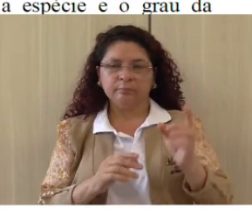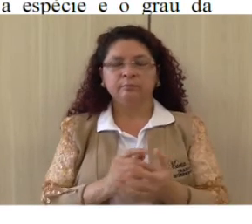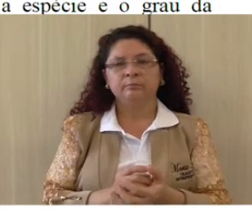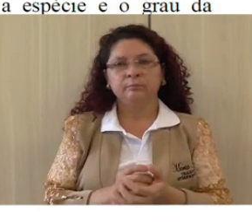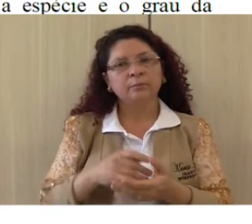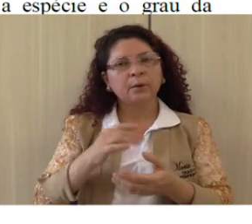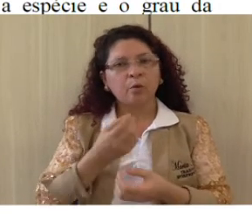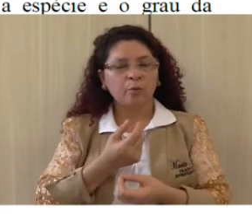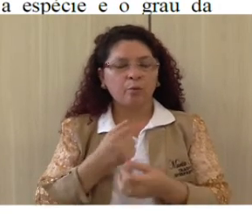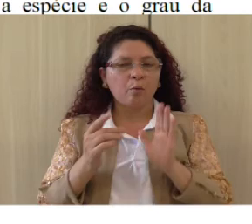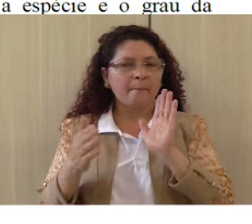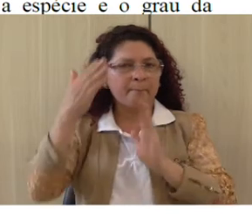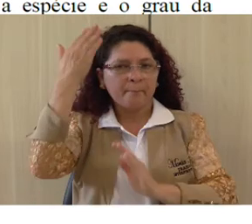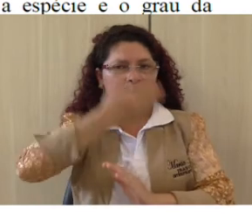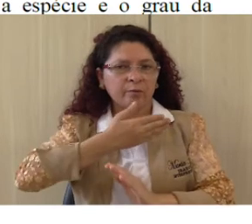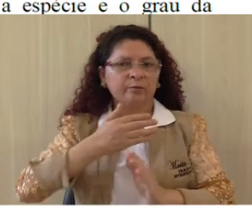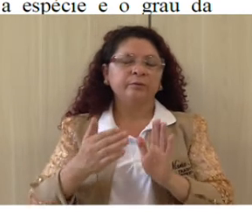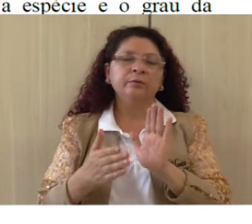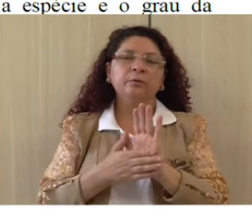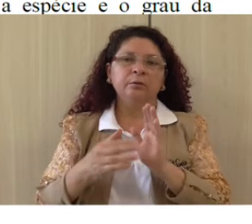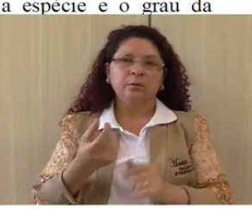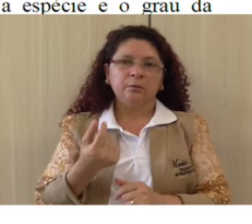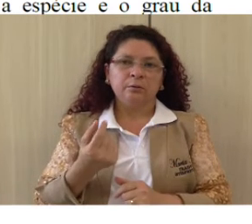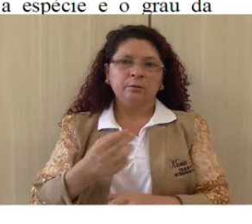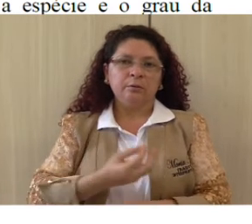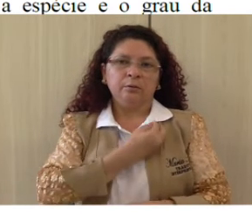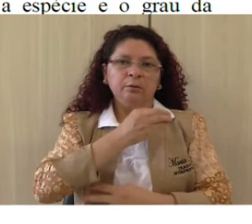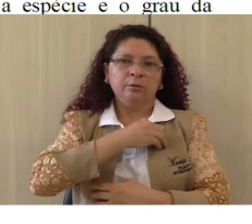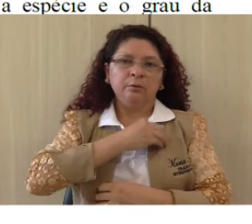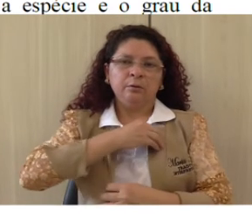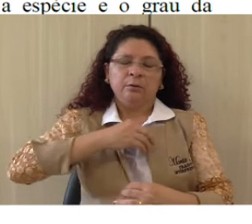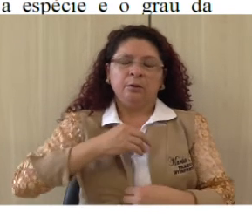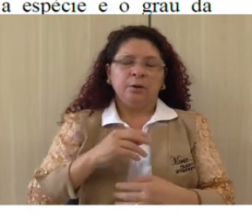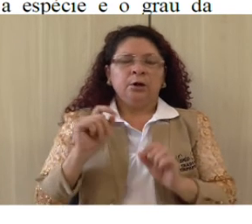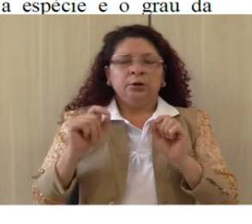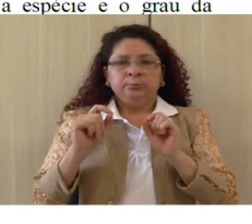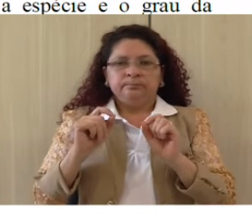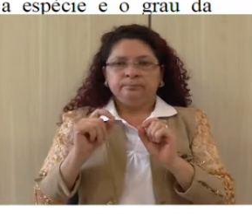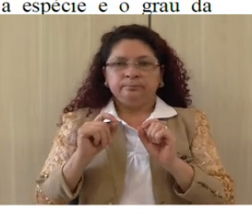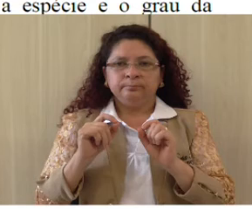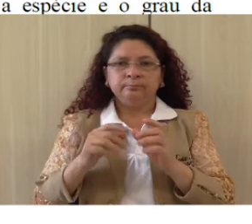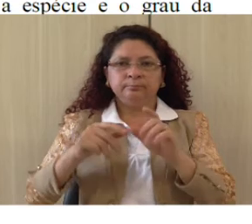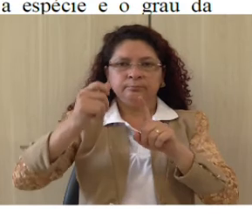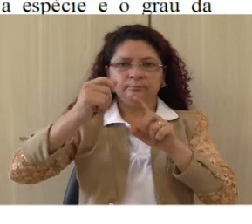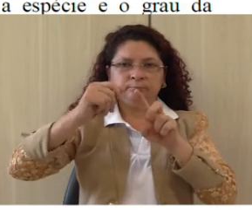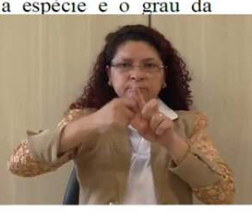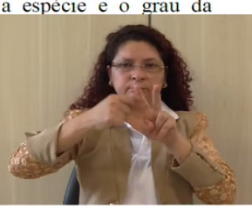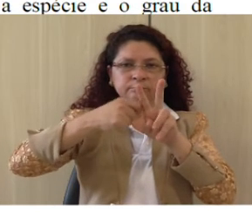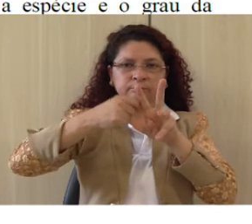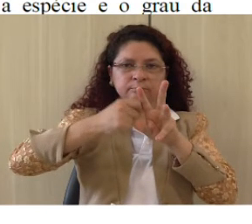de rendimentos para apuração e comprovação da renda familiar bruta per capita dos últimos 3